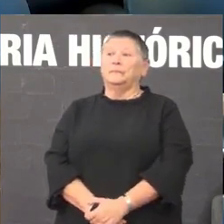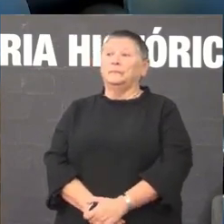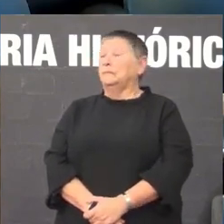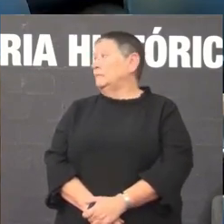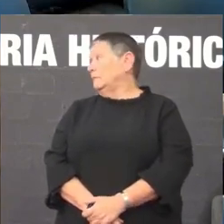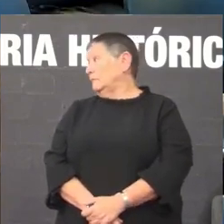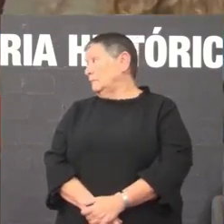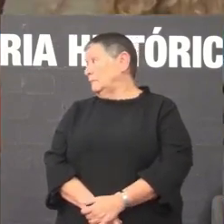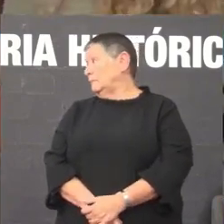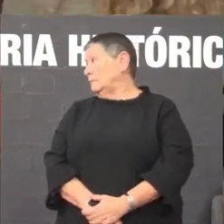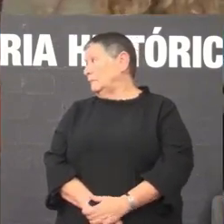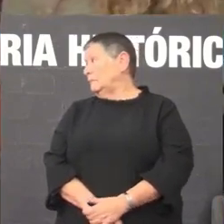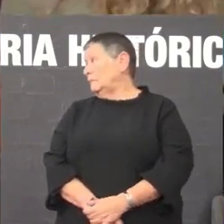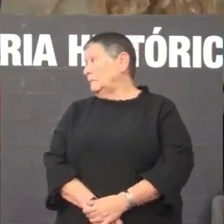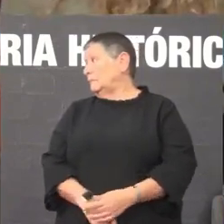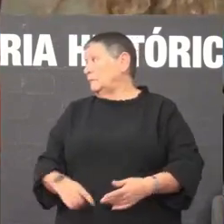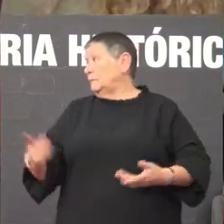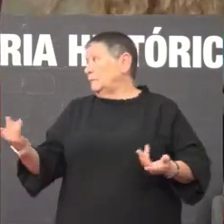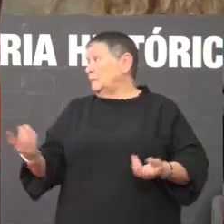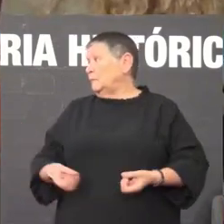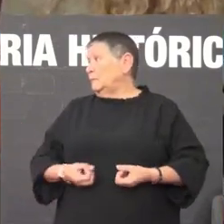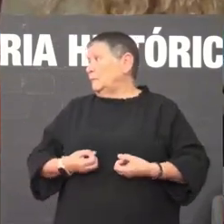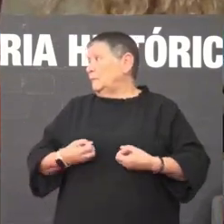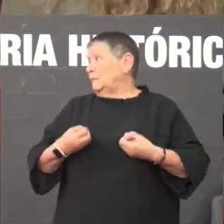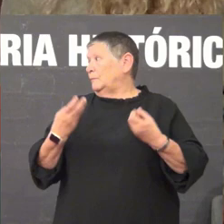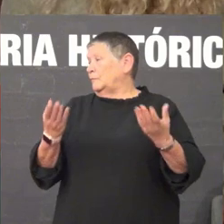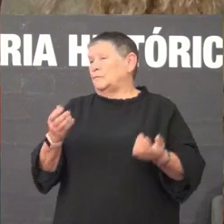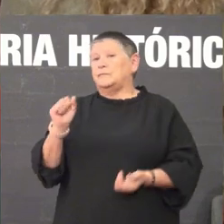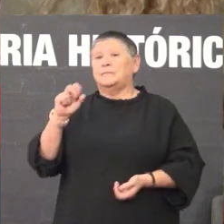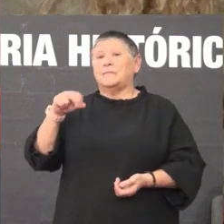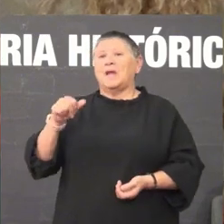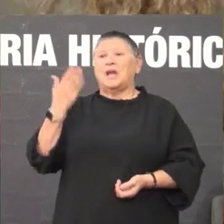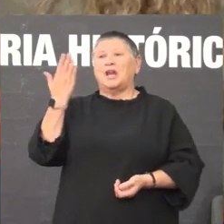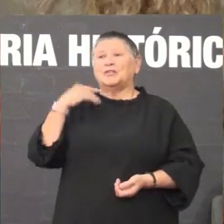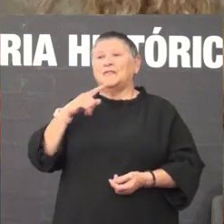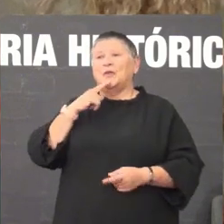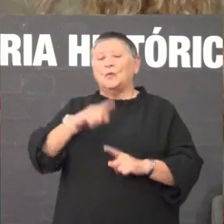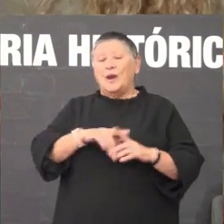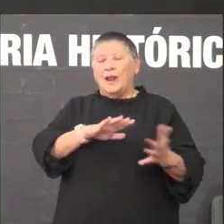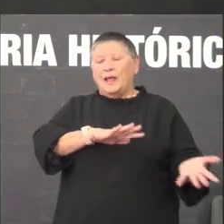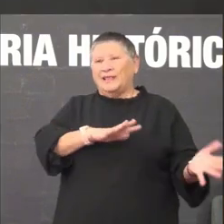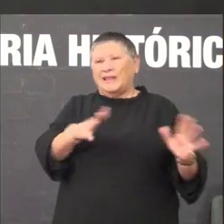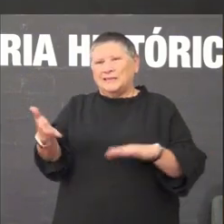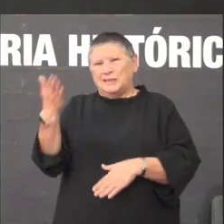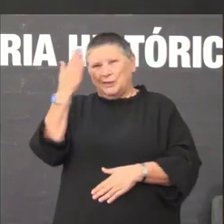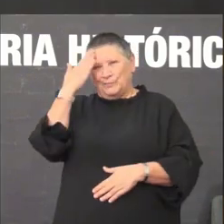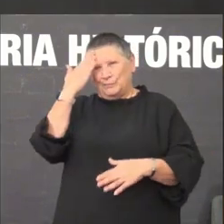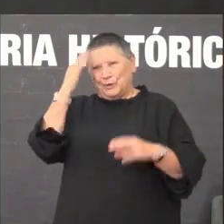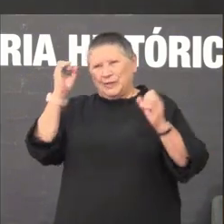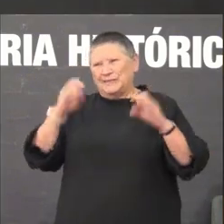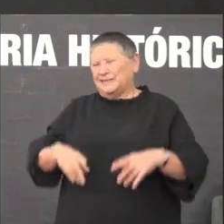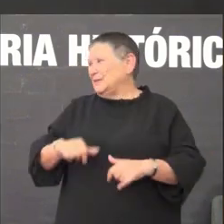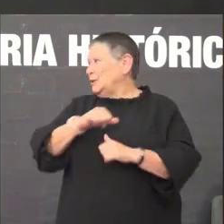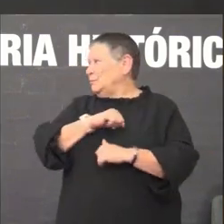Eu me quedo cunha expresión de Ana Sofía, decía transición amnésica, non? En Portugal,